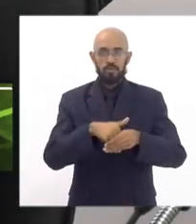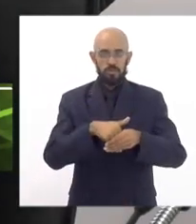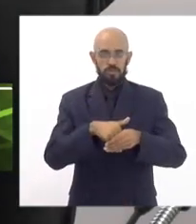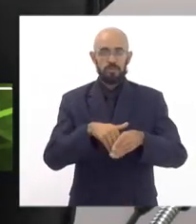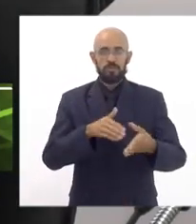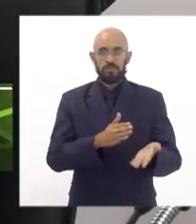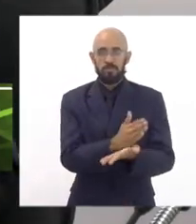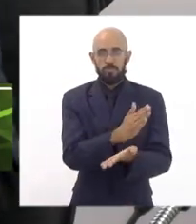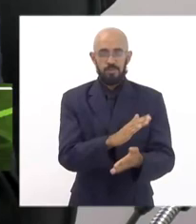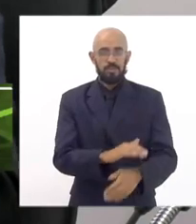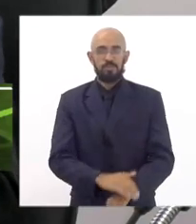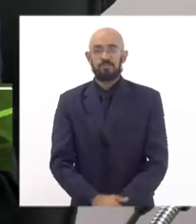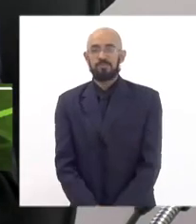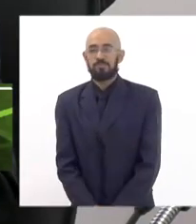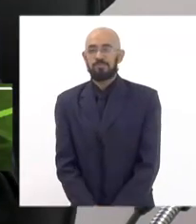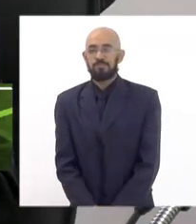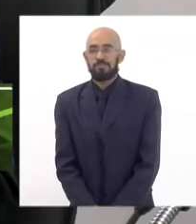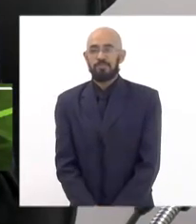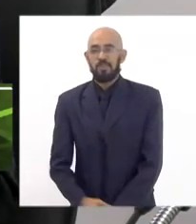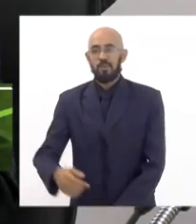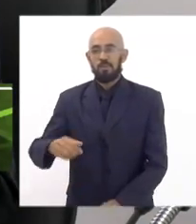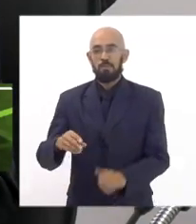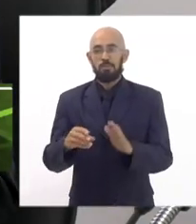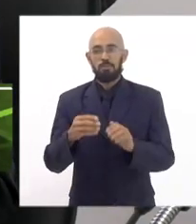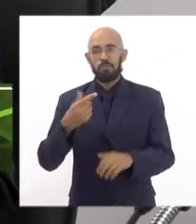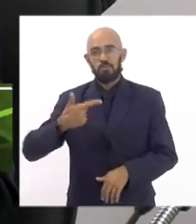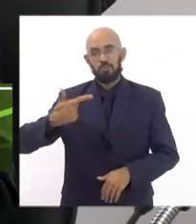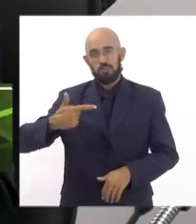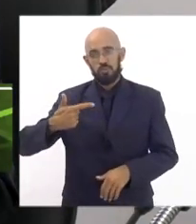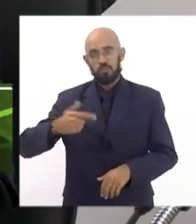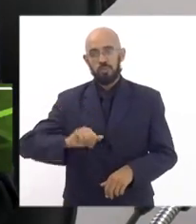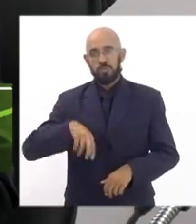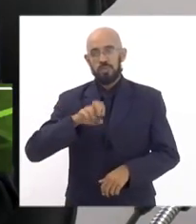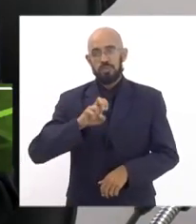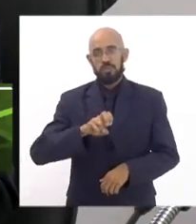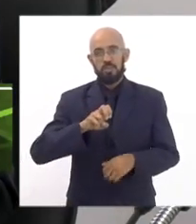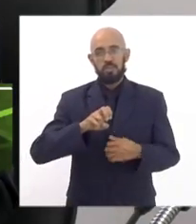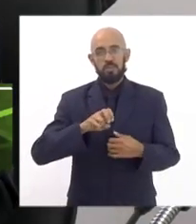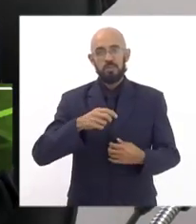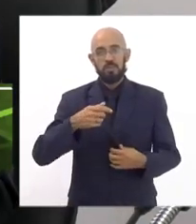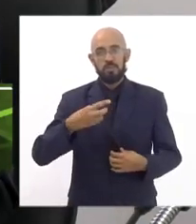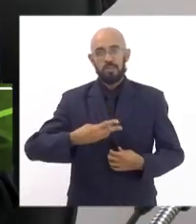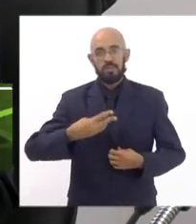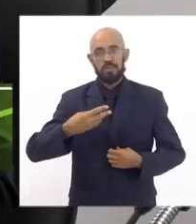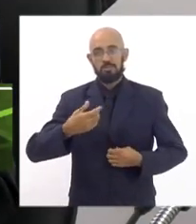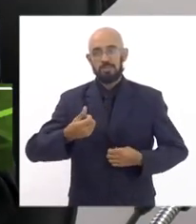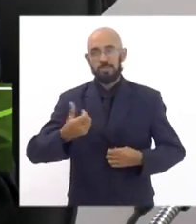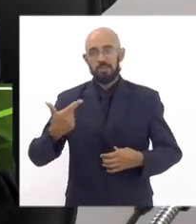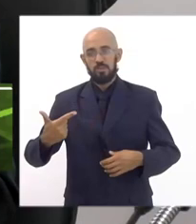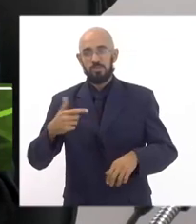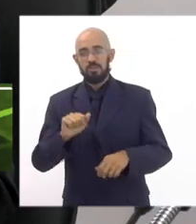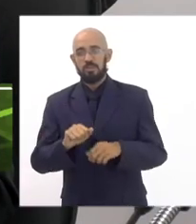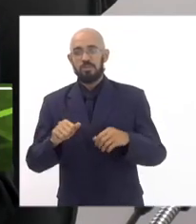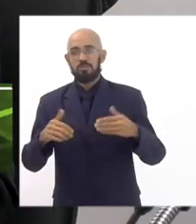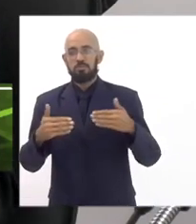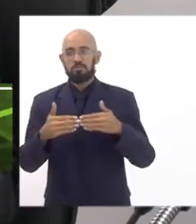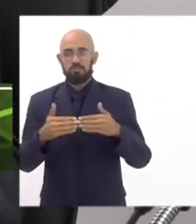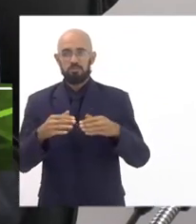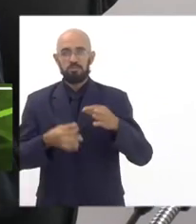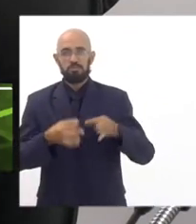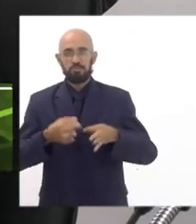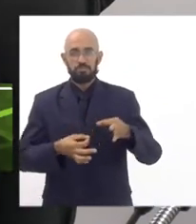votação, aprovado. 2 da pauta. Projeto de lei 5362/2022, autoria do deputado Rodrigo Amorim, parecer pela